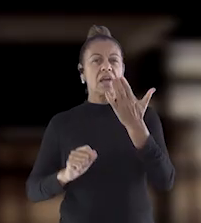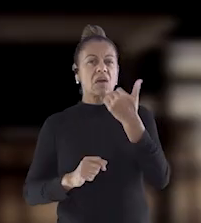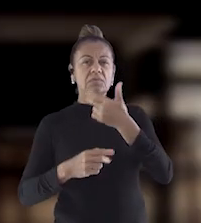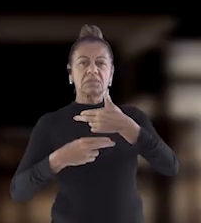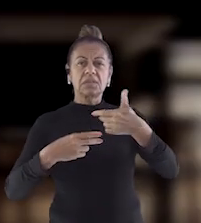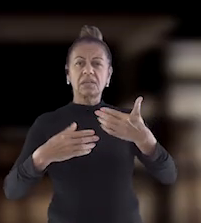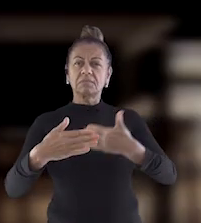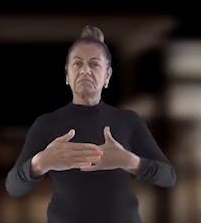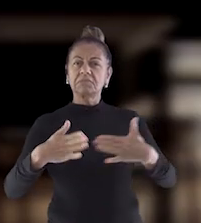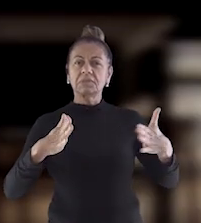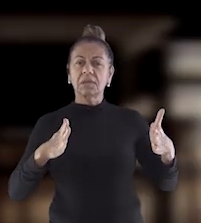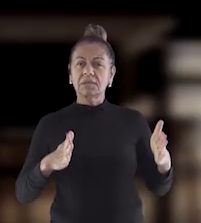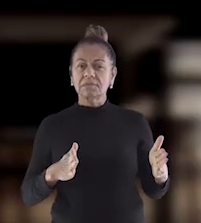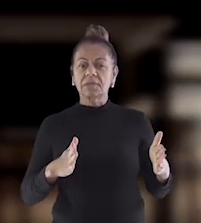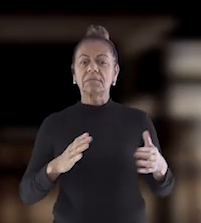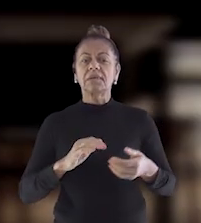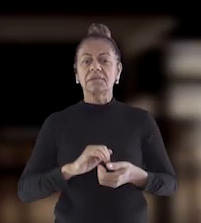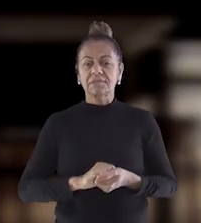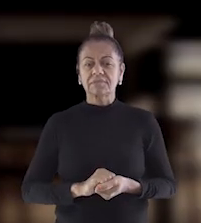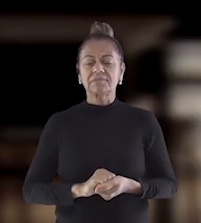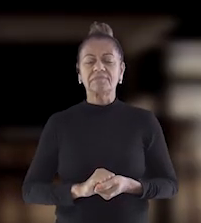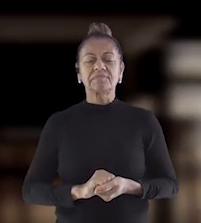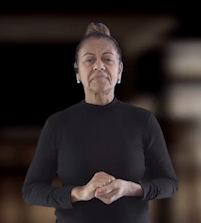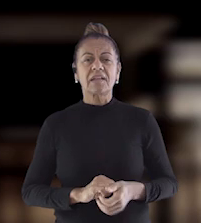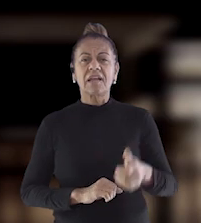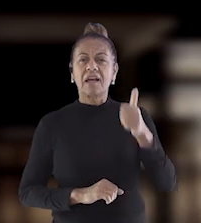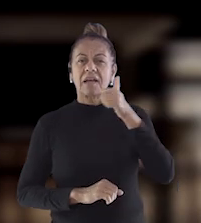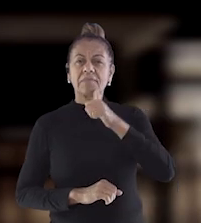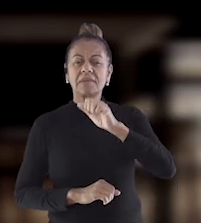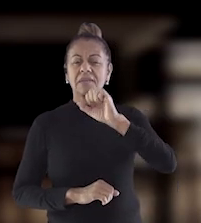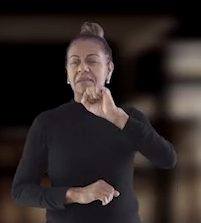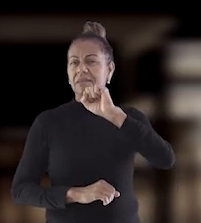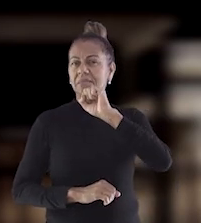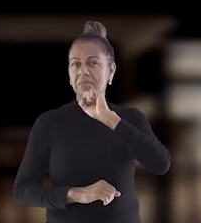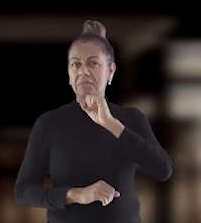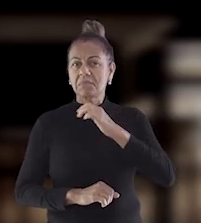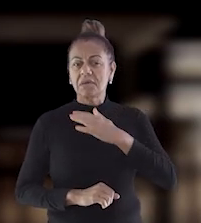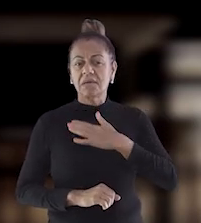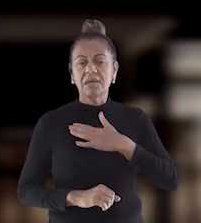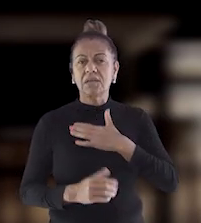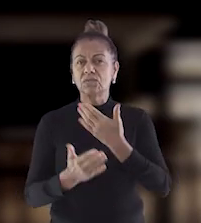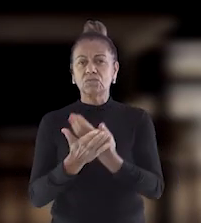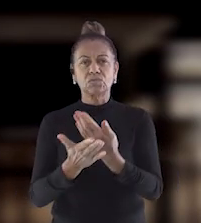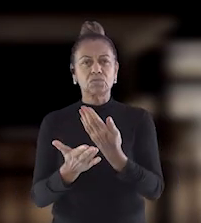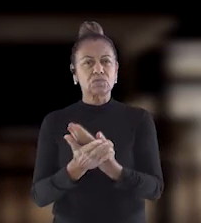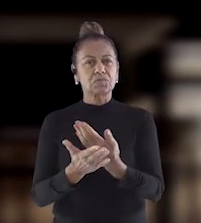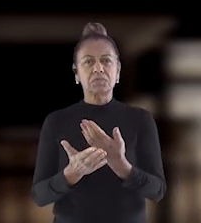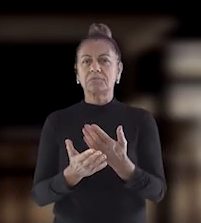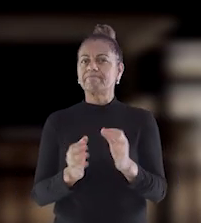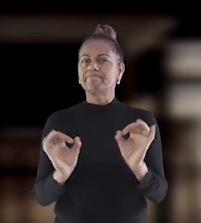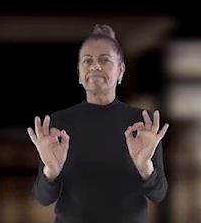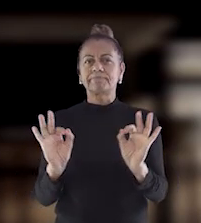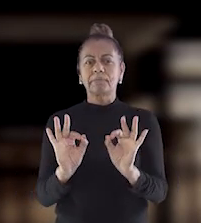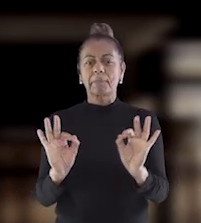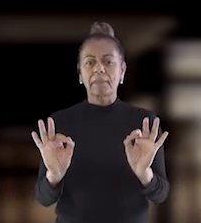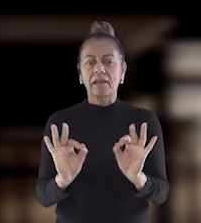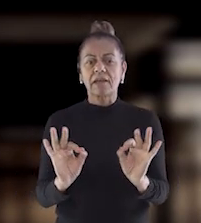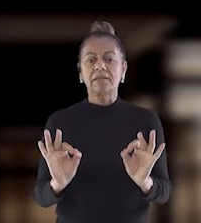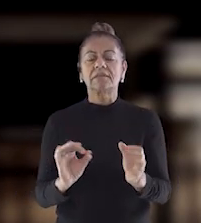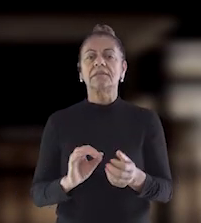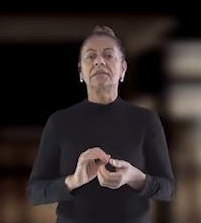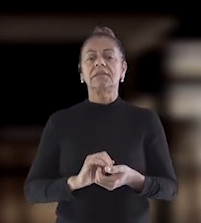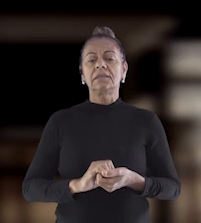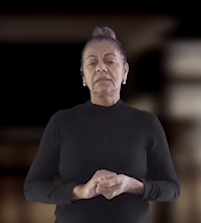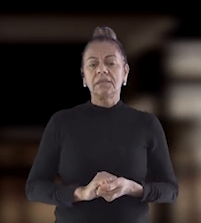gente. E a mamãe não tinha, assim... minha mãe é uma pessoa, assim, que não teve estudo.